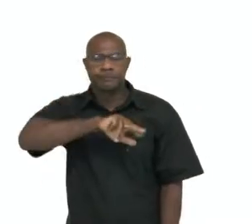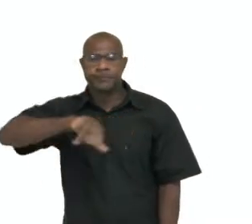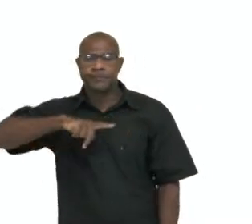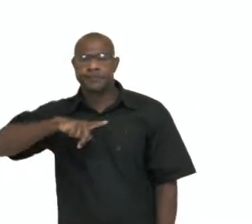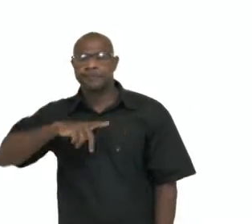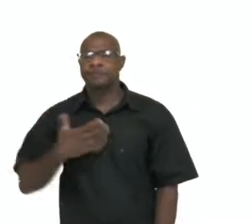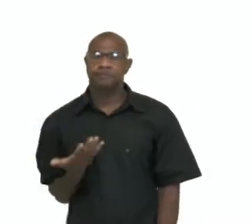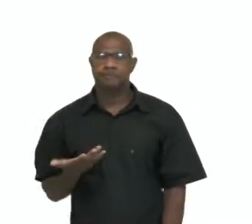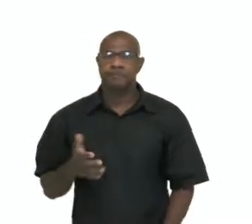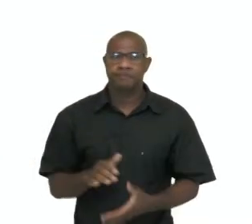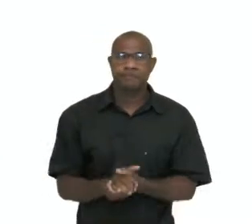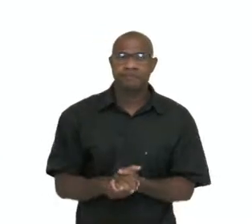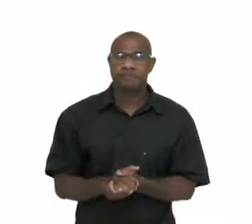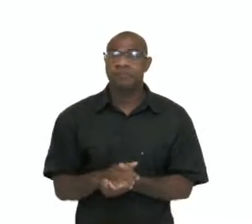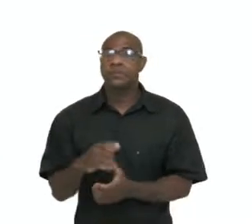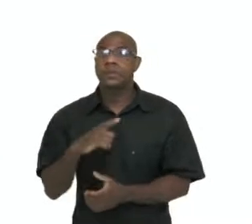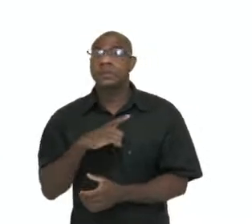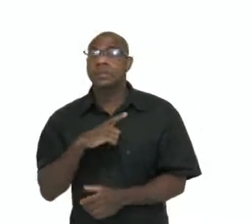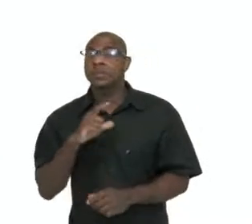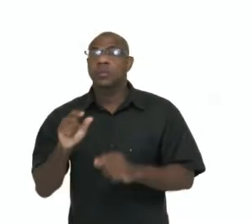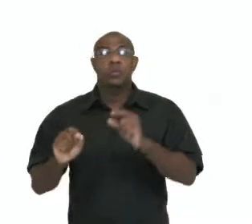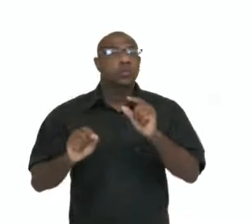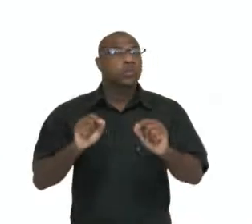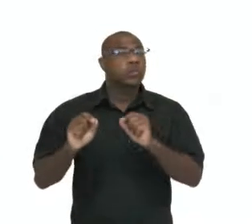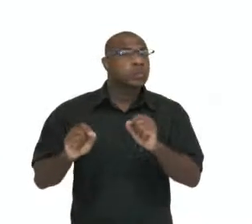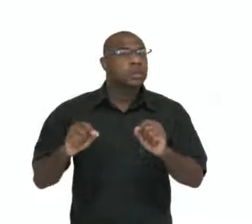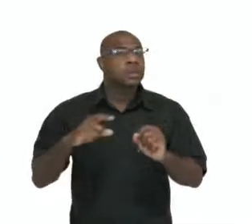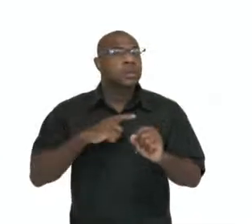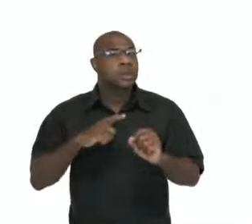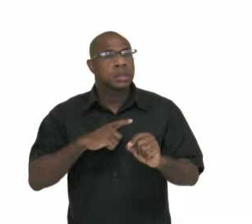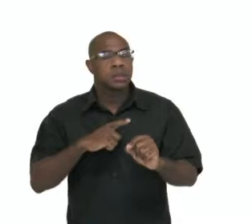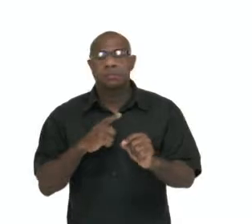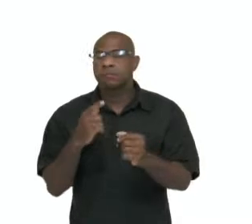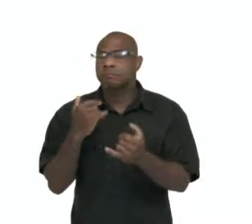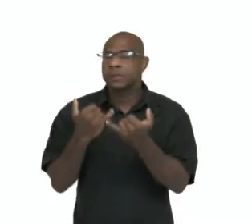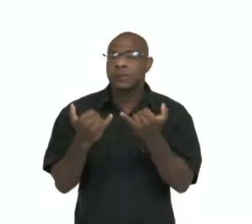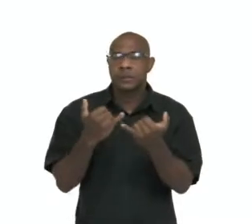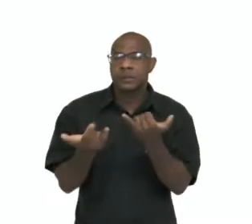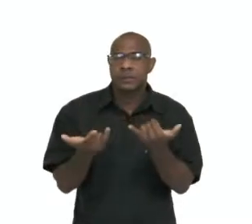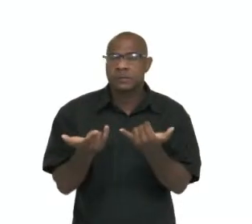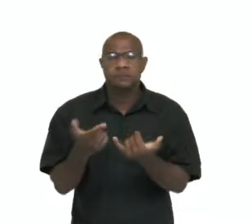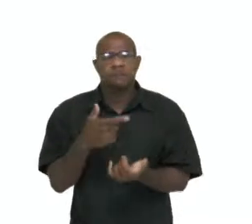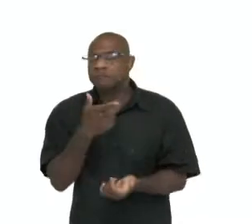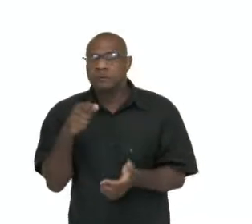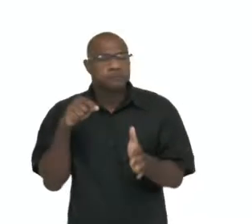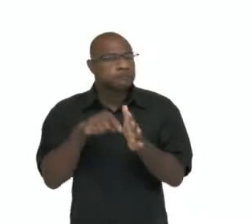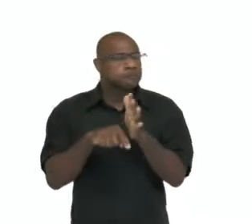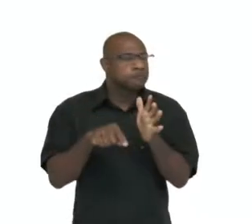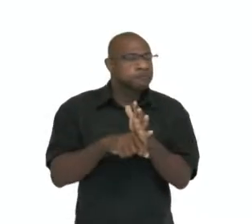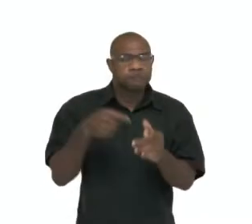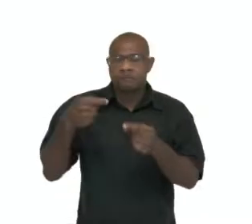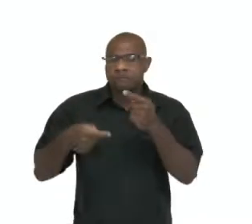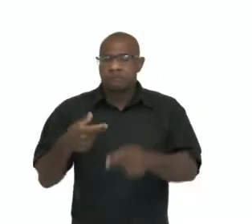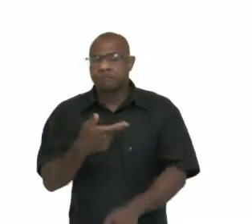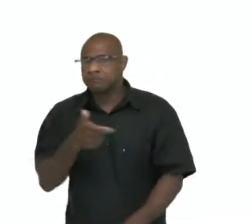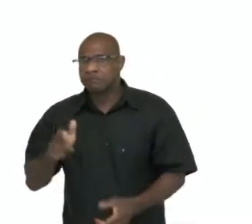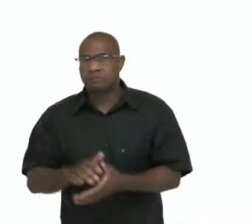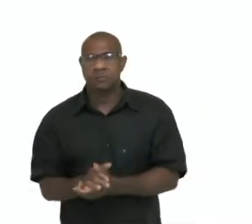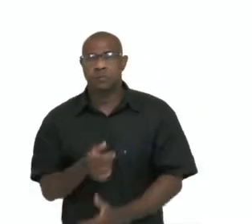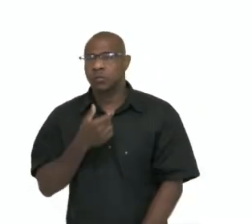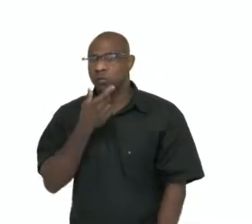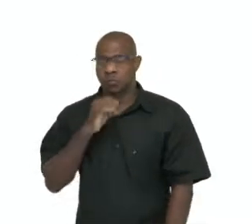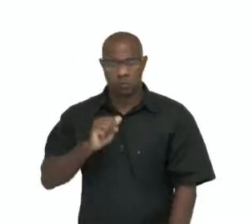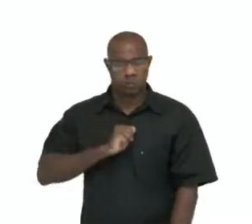Virá escorado em fatos que até então terão-lhe parecido incontestáveis. Que o antropólogo